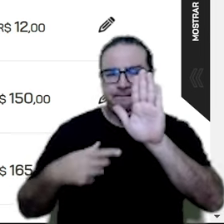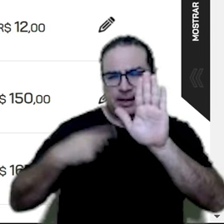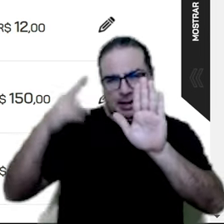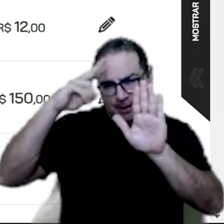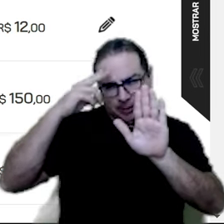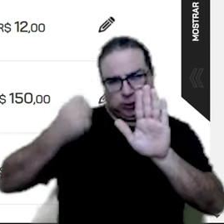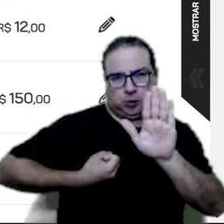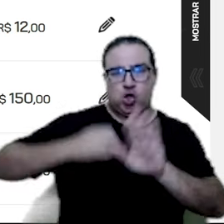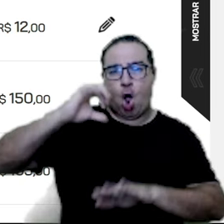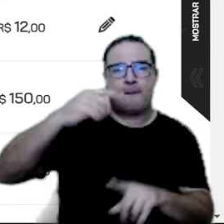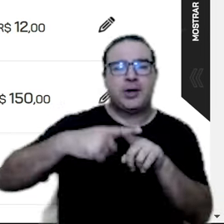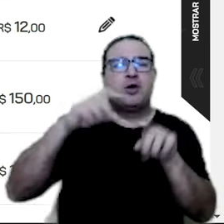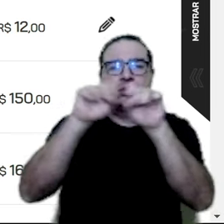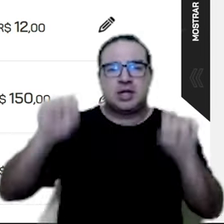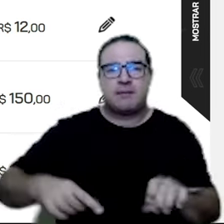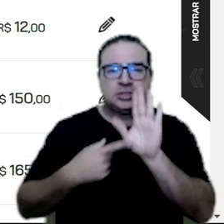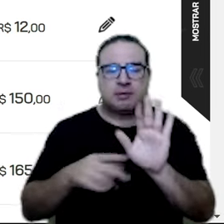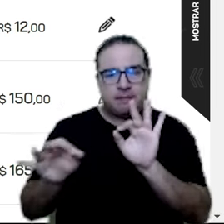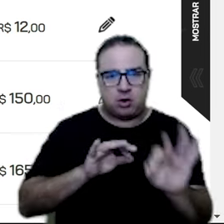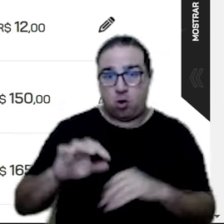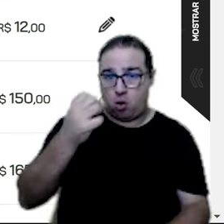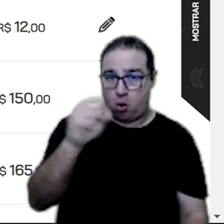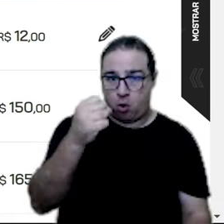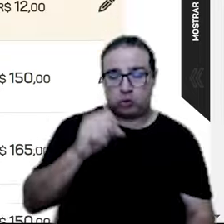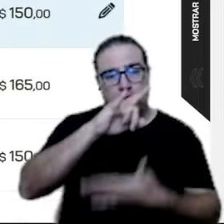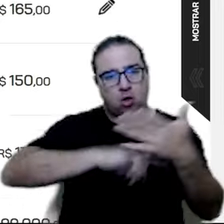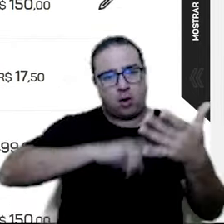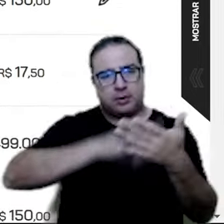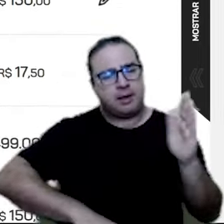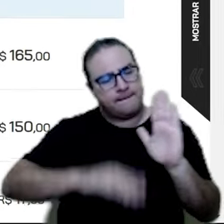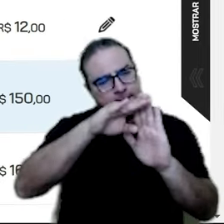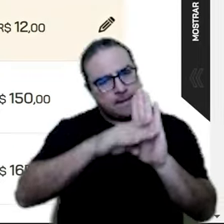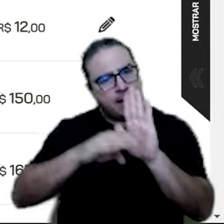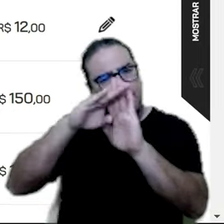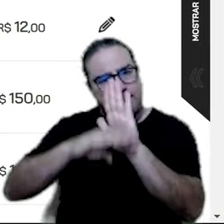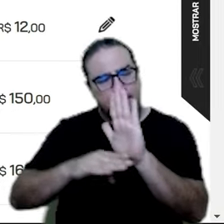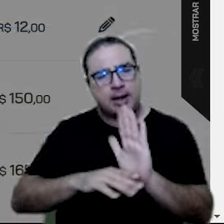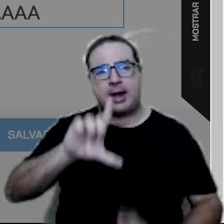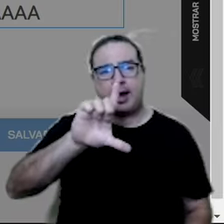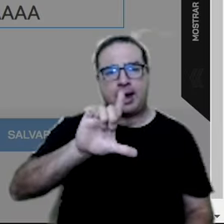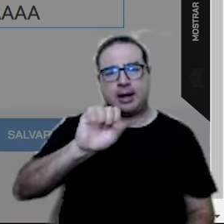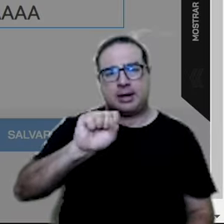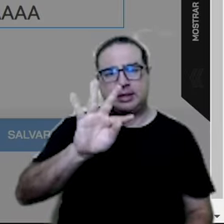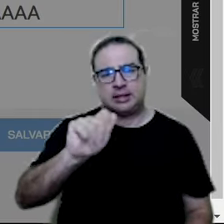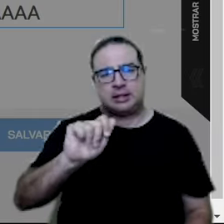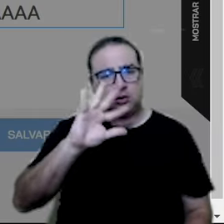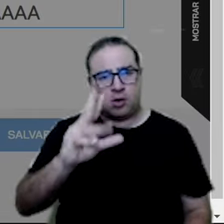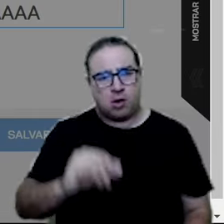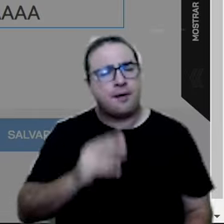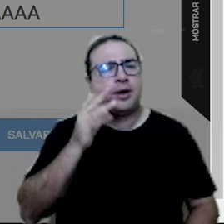lá que tava número nove né porque o sistema já consegui emitir aqui oito documentos então aqui eu tenho a listagem do documento Ah quero dar uma